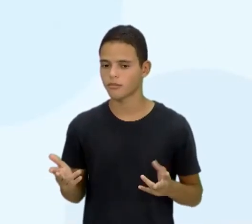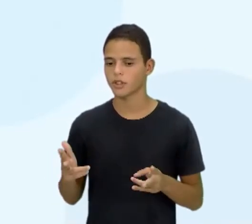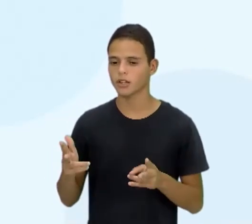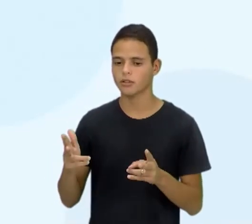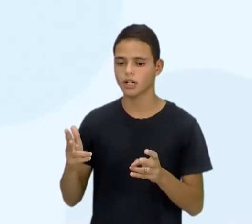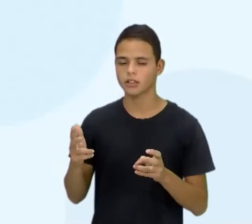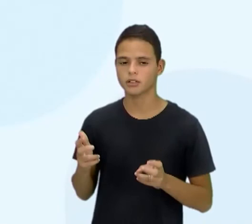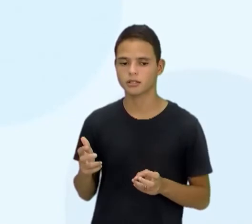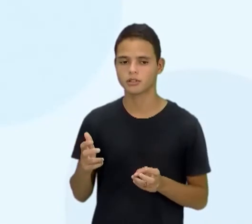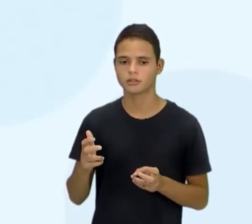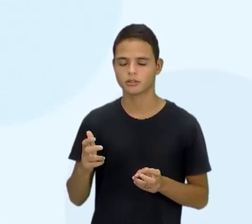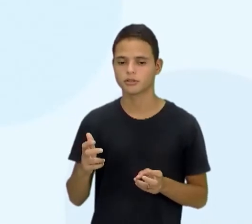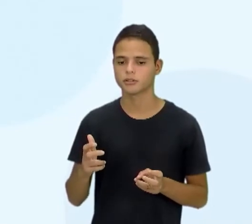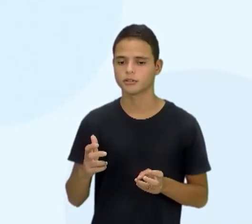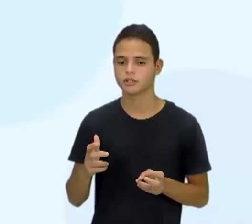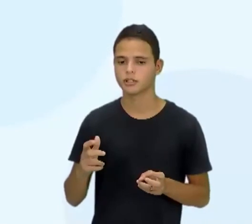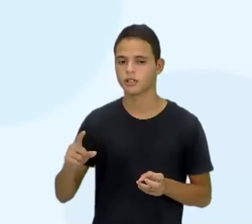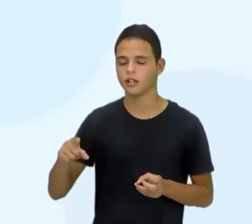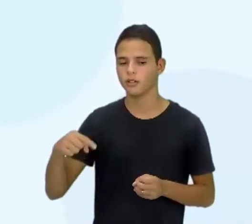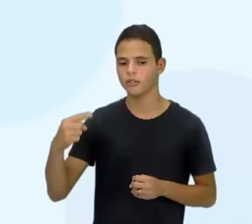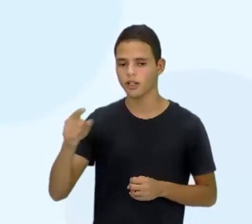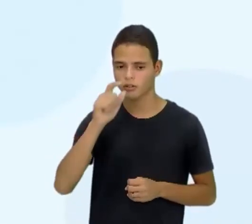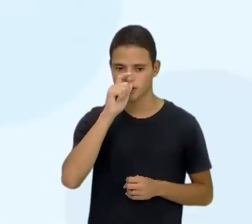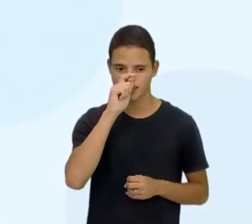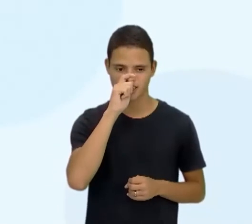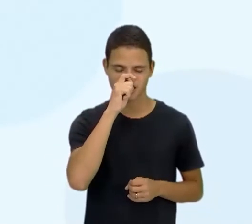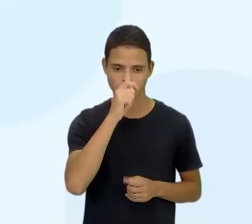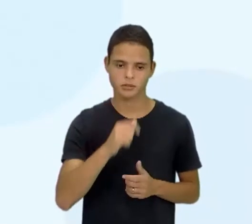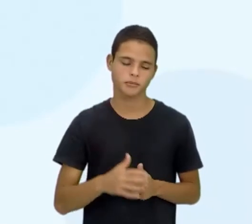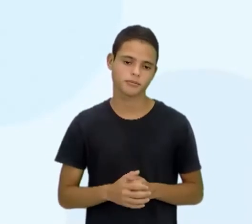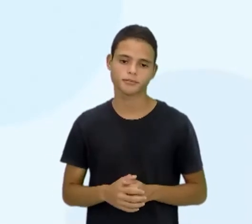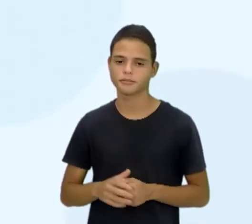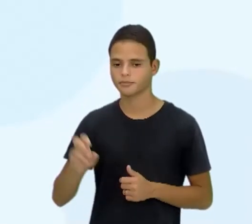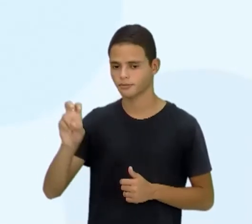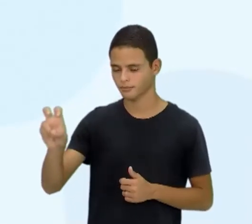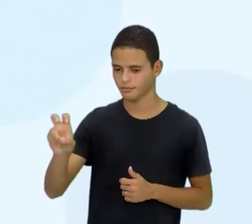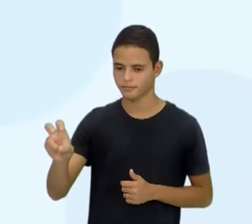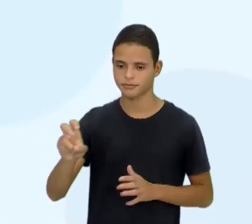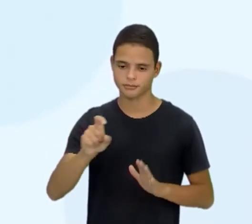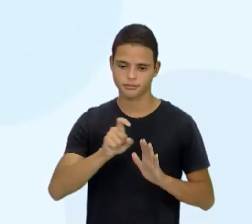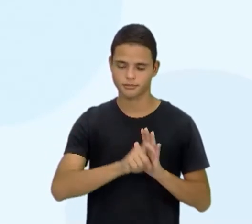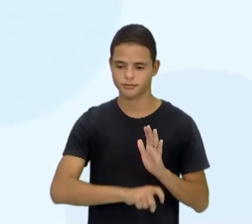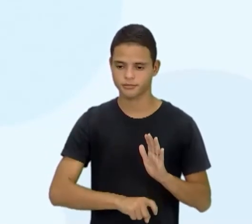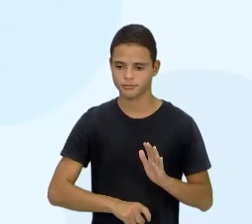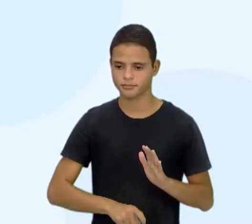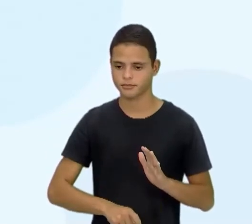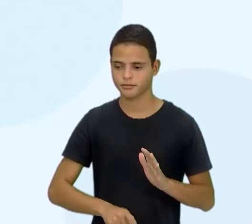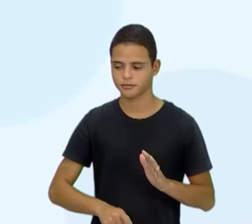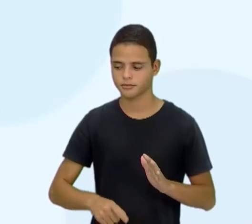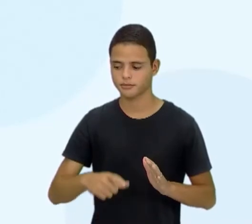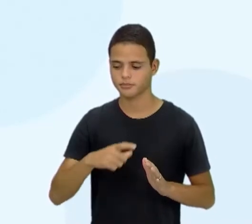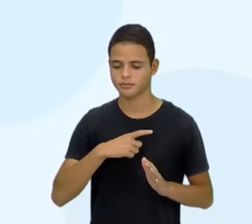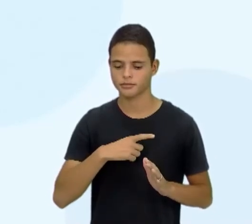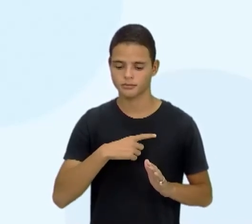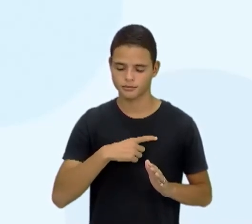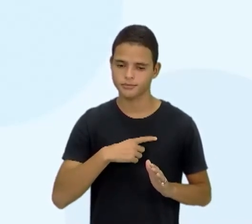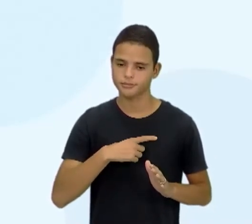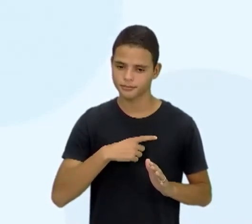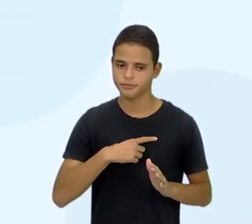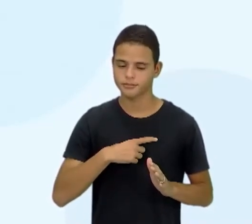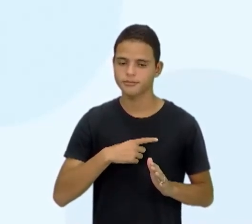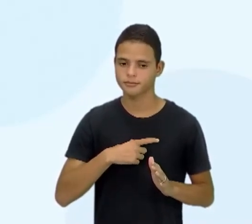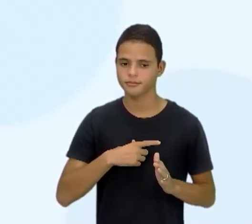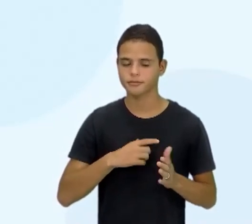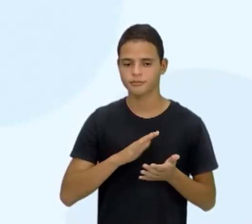desenvolvimento e parte para a conclusão aqui nesse quinto parágrafo. Que no quinto parágrafo ele vai comentar se concorda